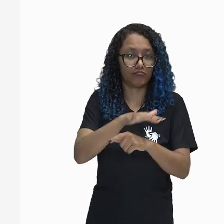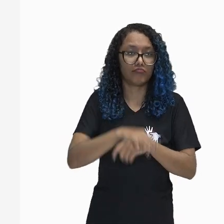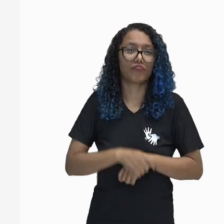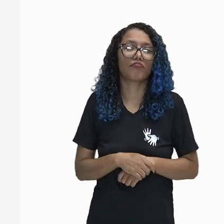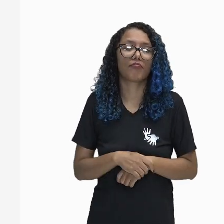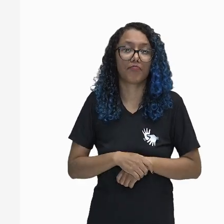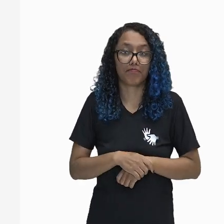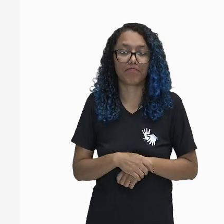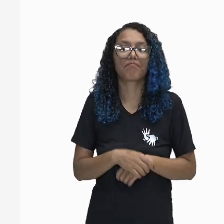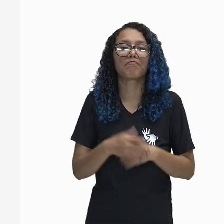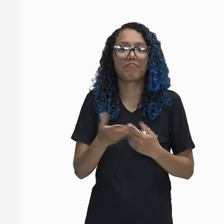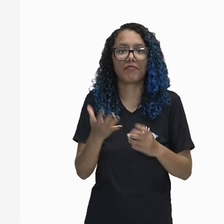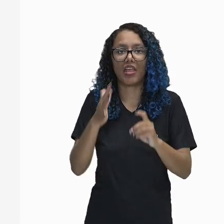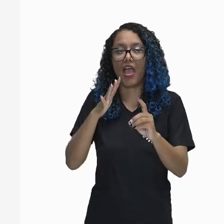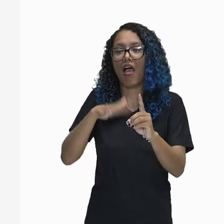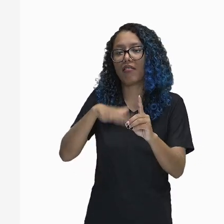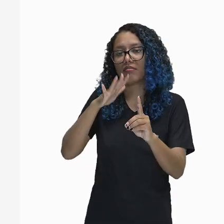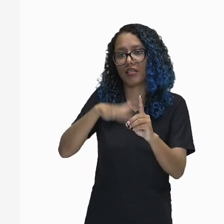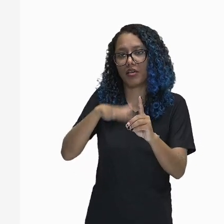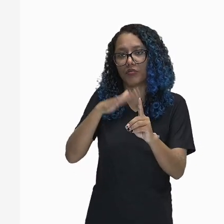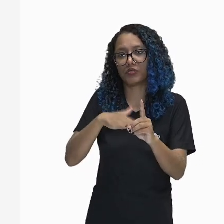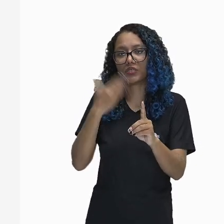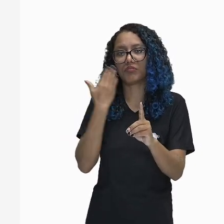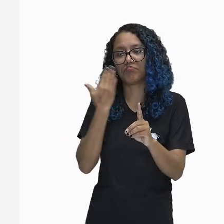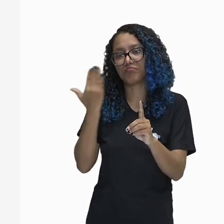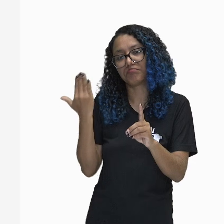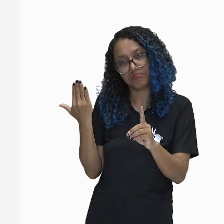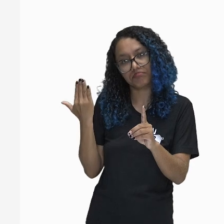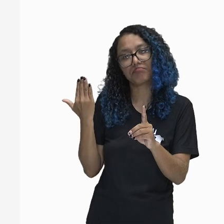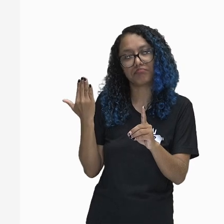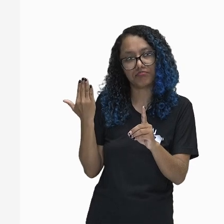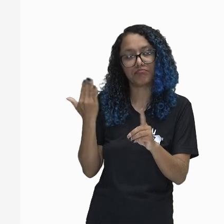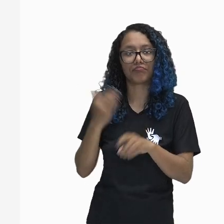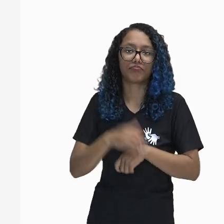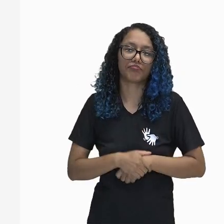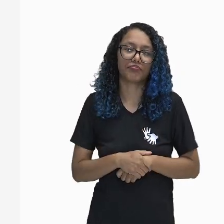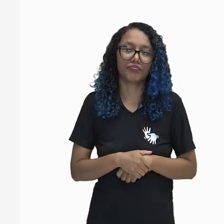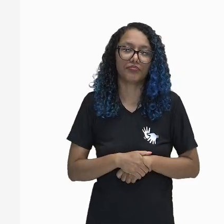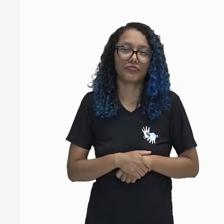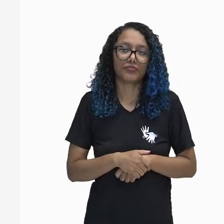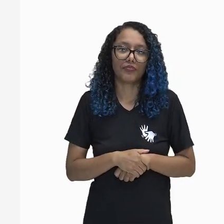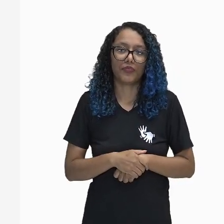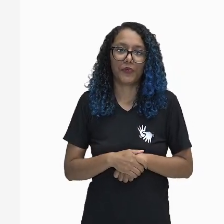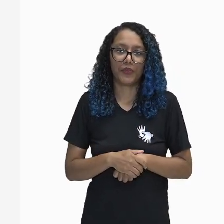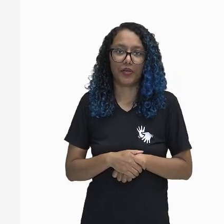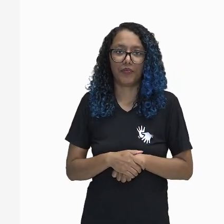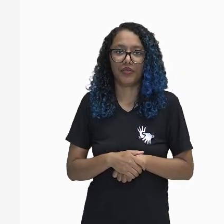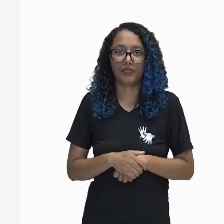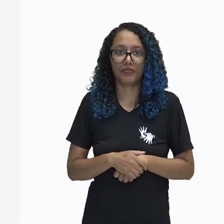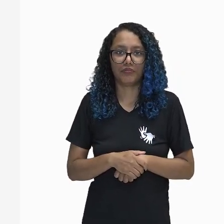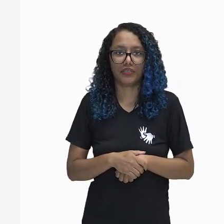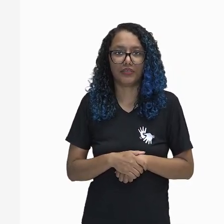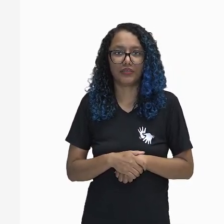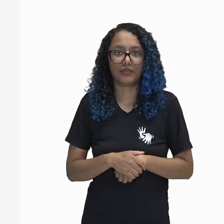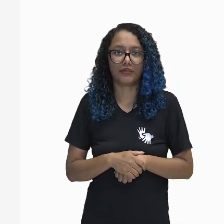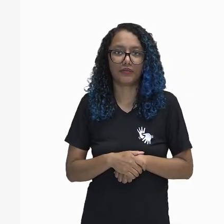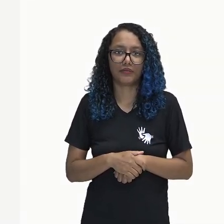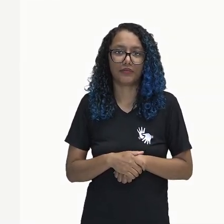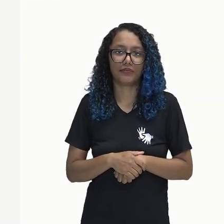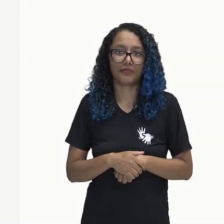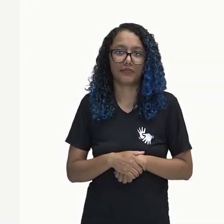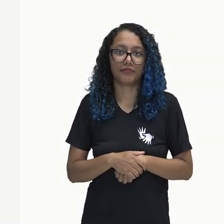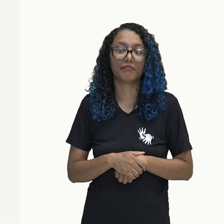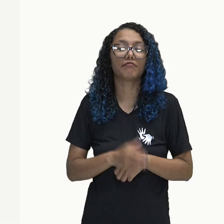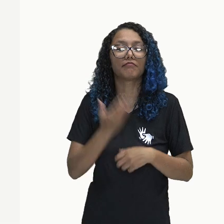significativa deusa cretense era a grande mãe cretense. Mais uma vez, tá, gente? Ela estava basicamente era representada por